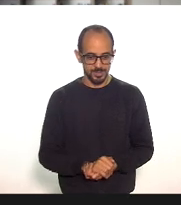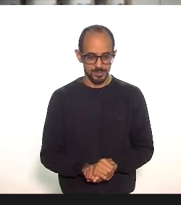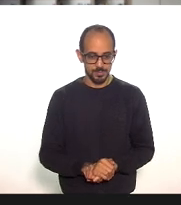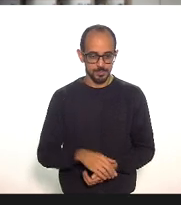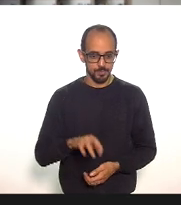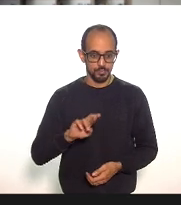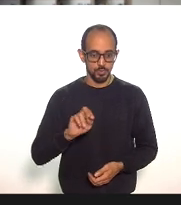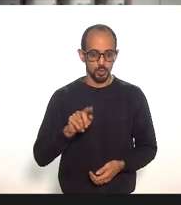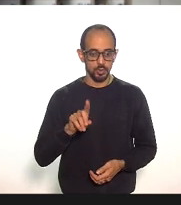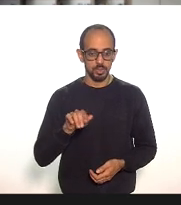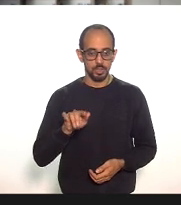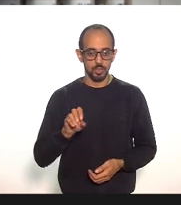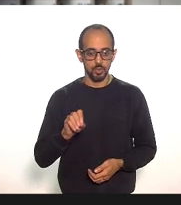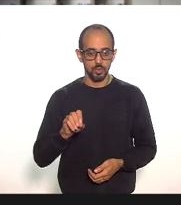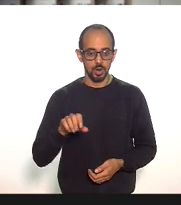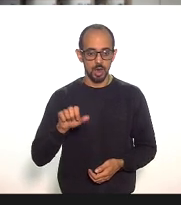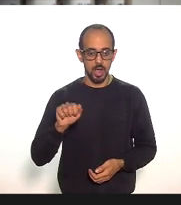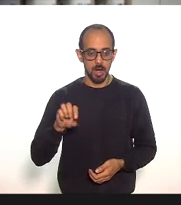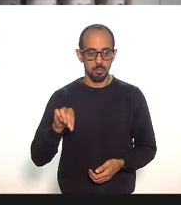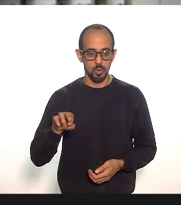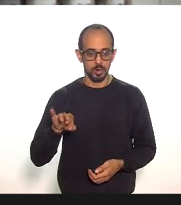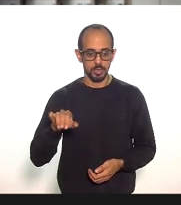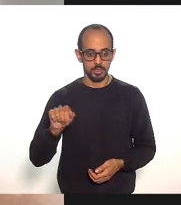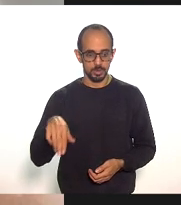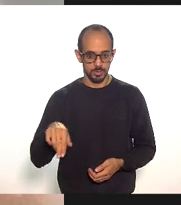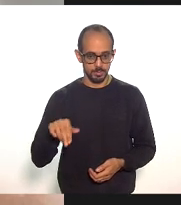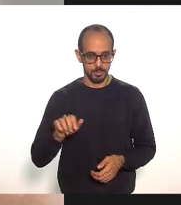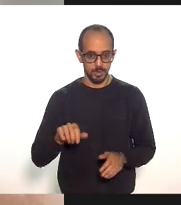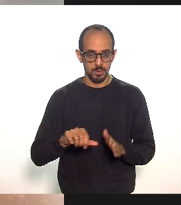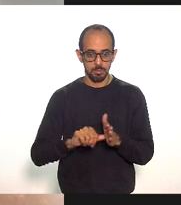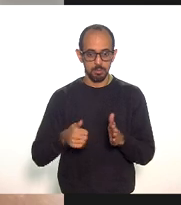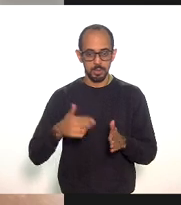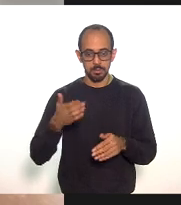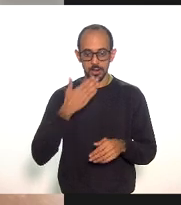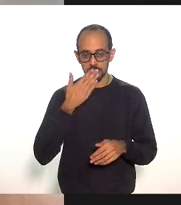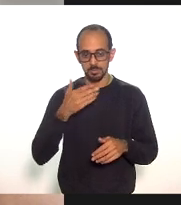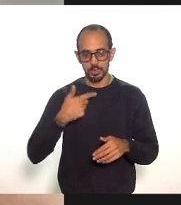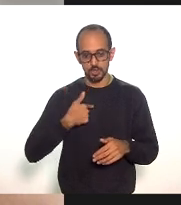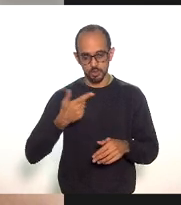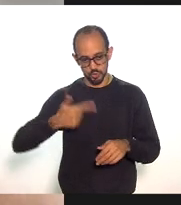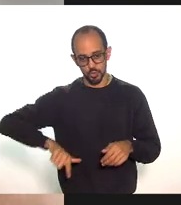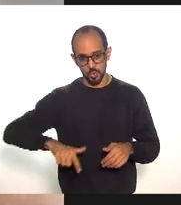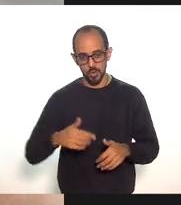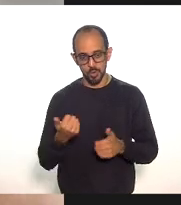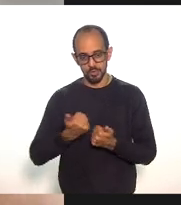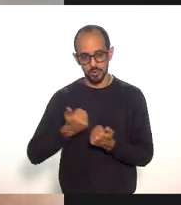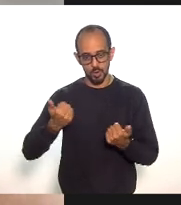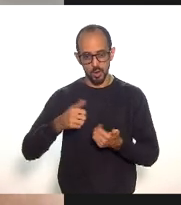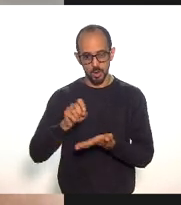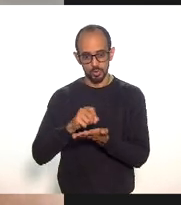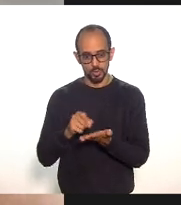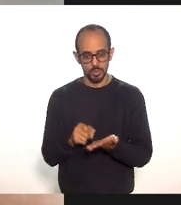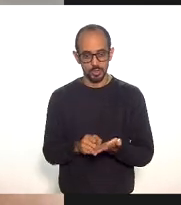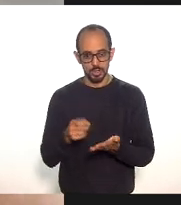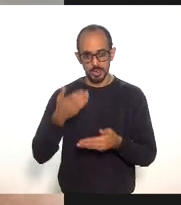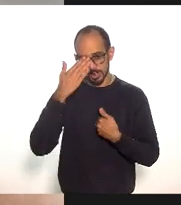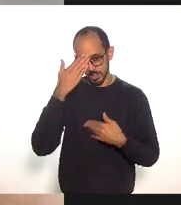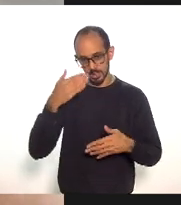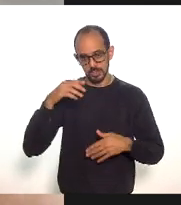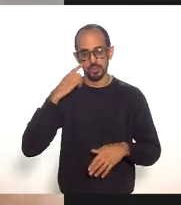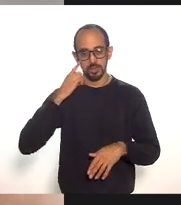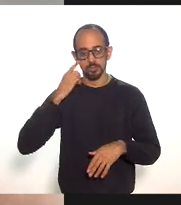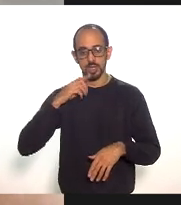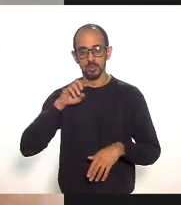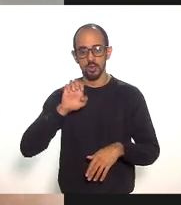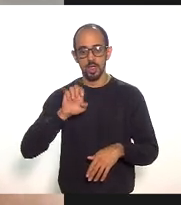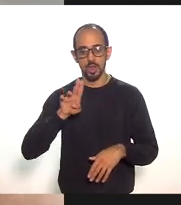Amorim. Primeiro, ratificar aí o pedido de coautoria e agradecer ao autor Eurico Júnior, deputado Eurico Júnior, e parabenizar